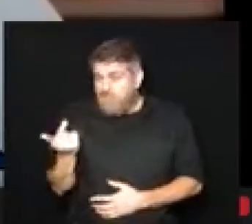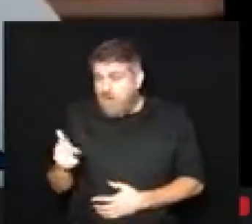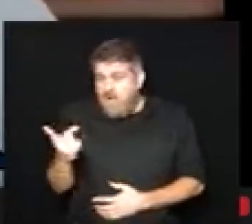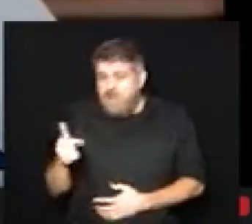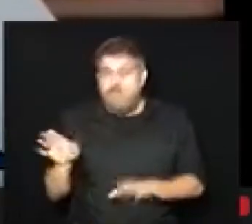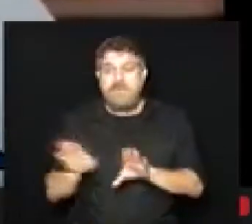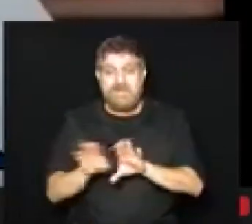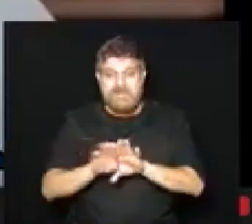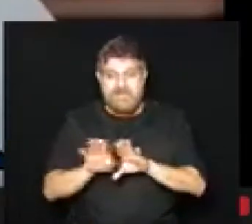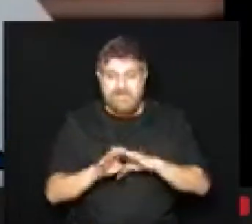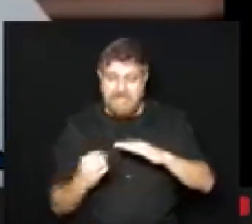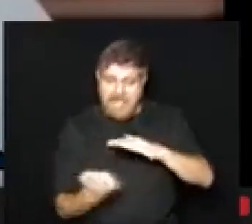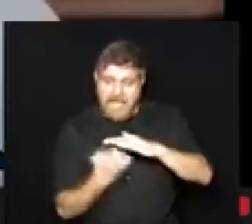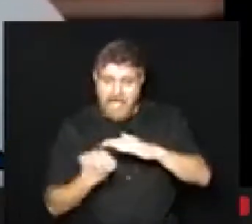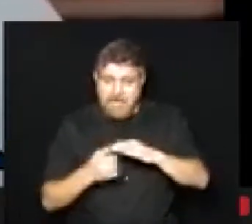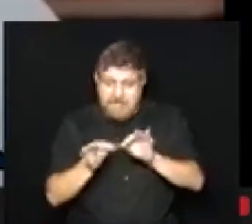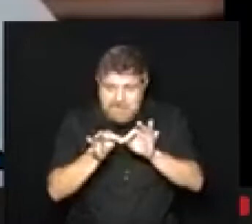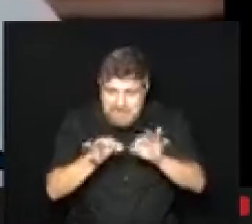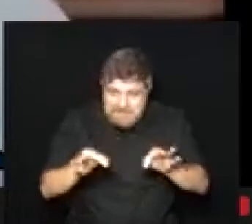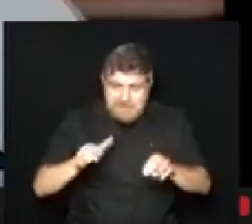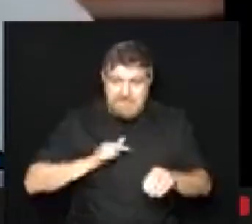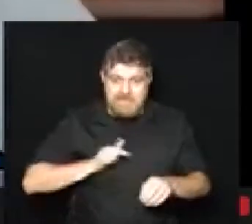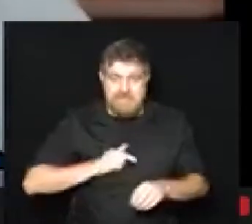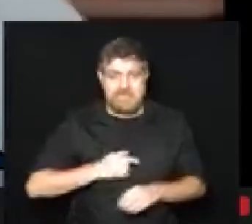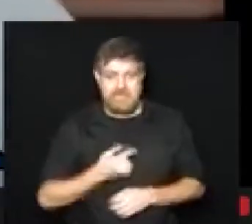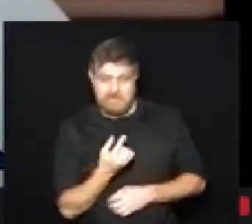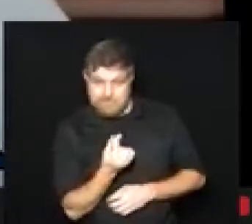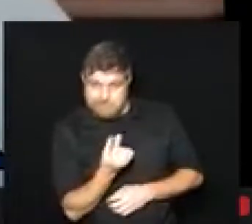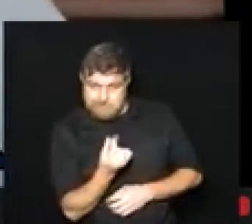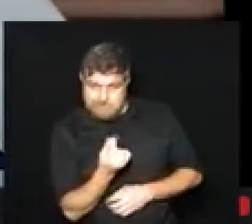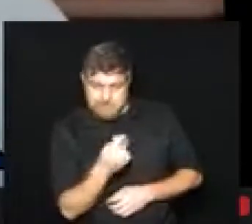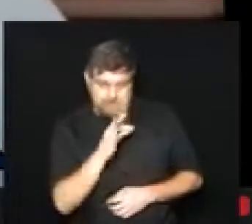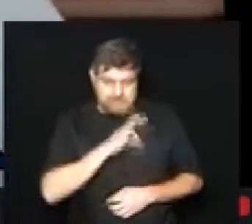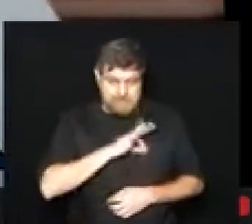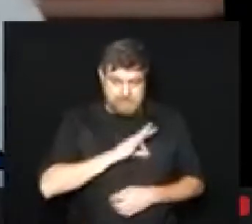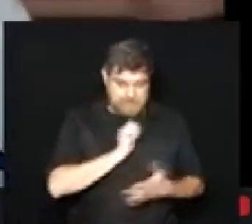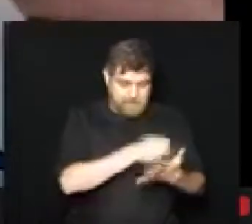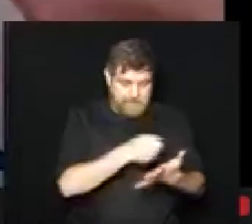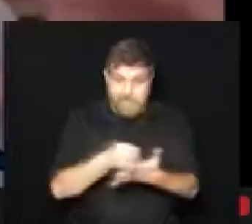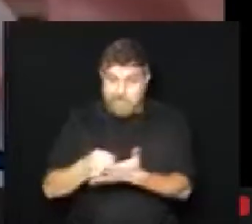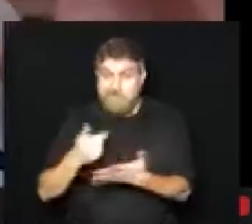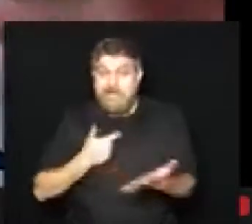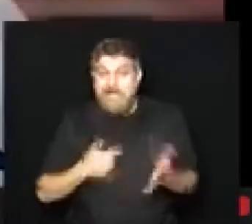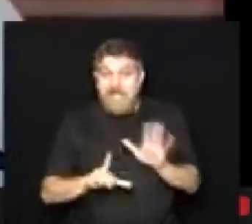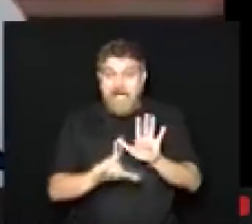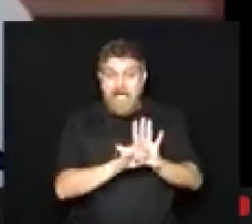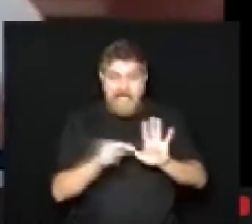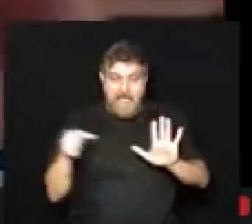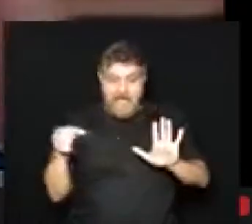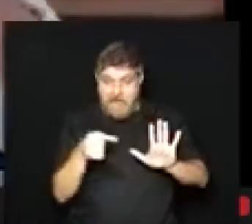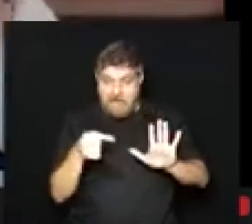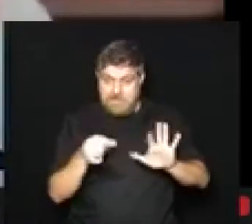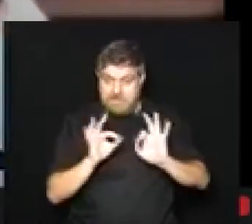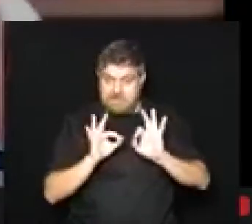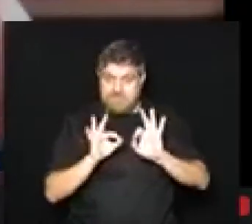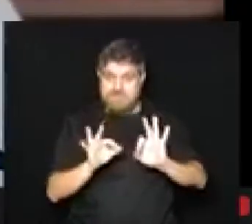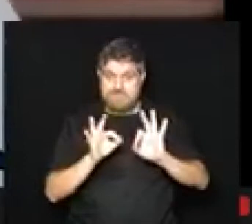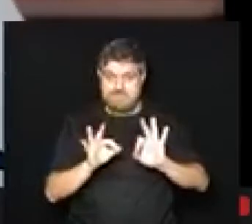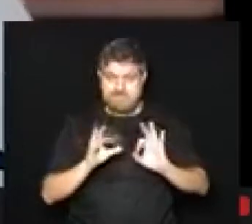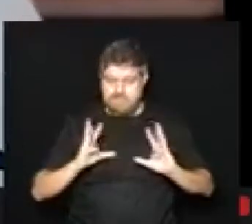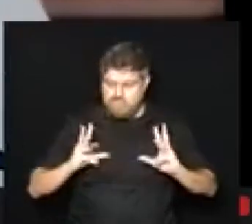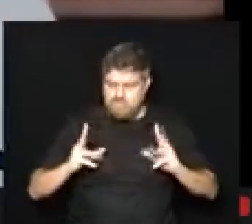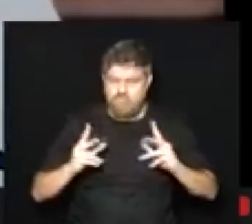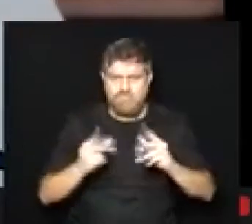como aquelas pequenas entidades que possuem alguma finalidade, inclusive lucrativa. Então, a lei ela é bem abrangente. E os